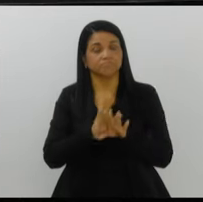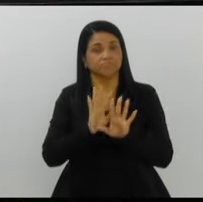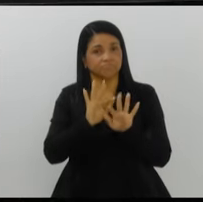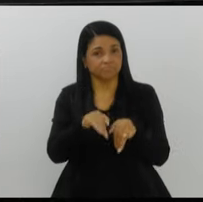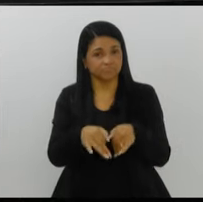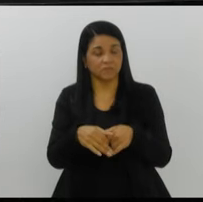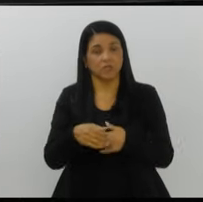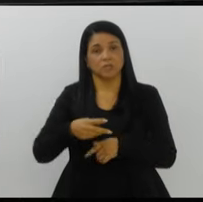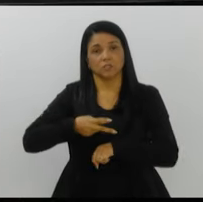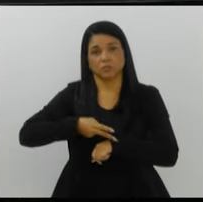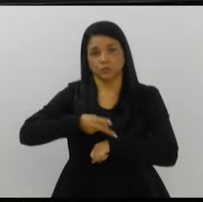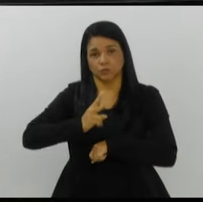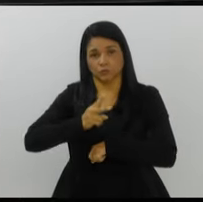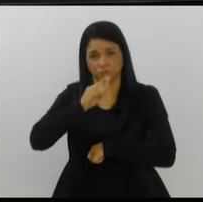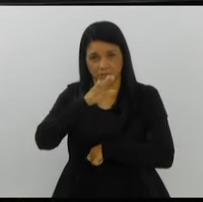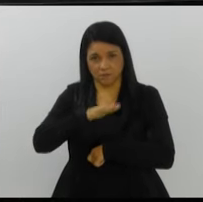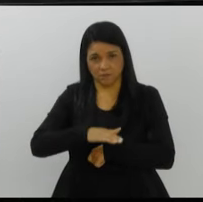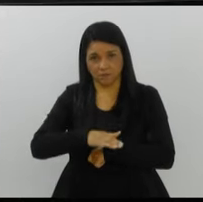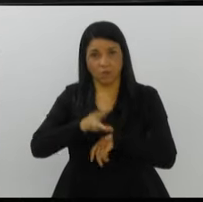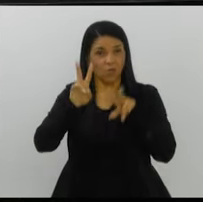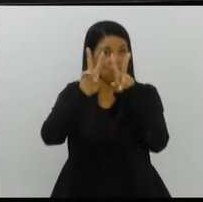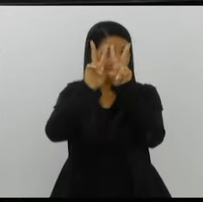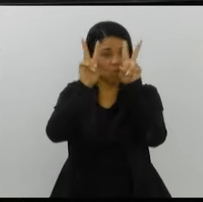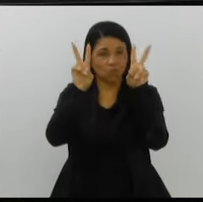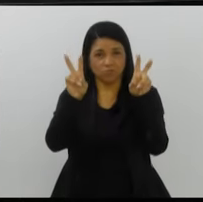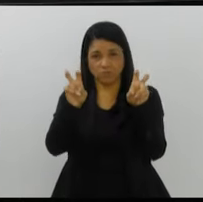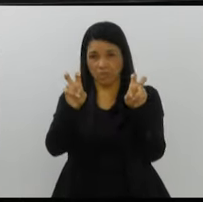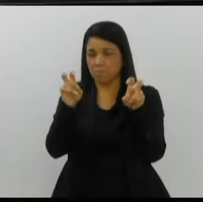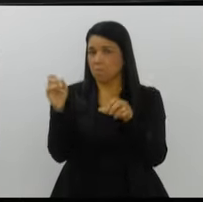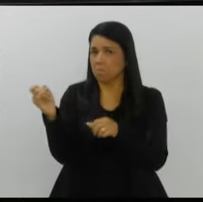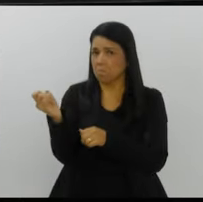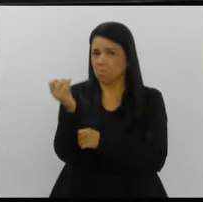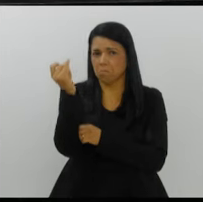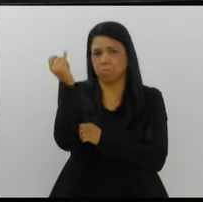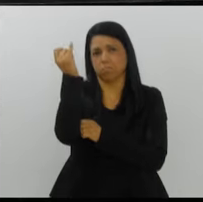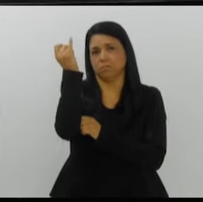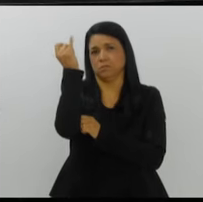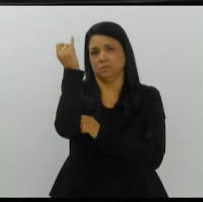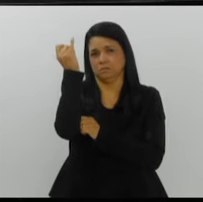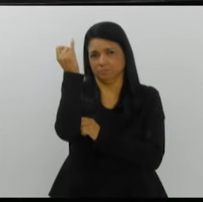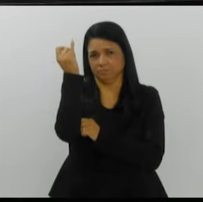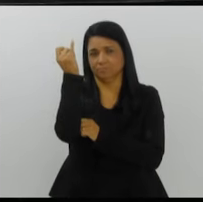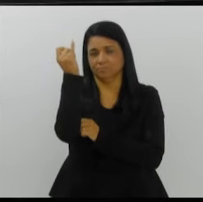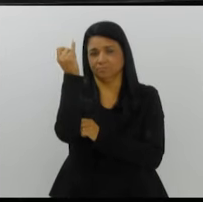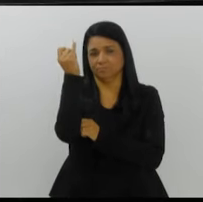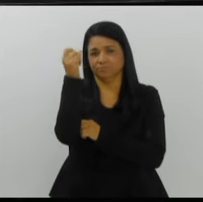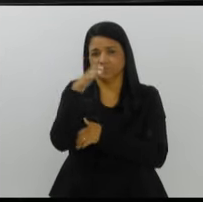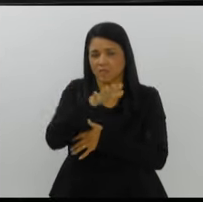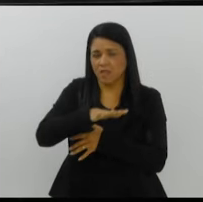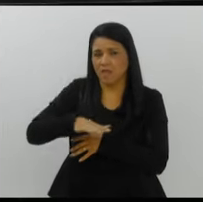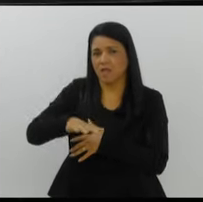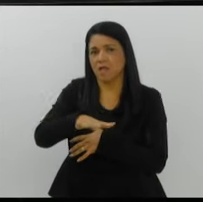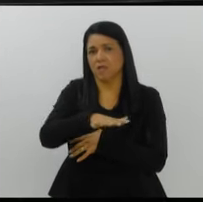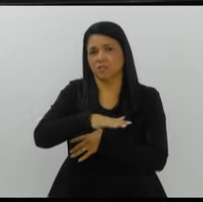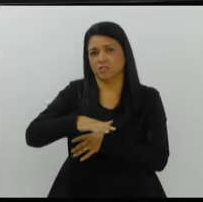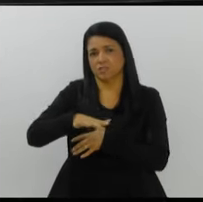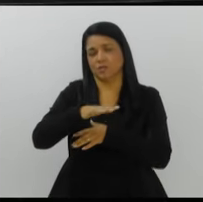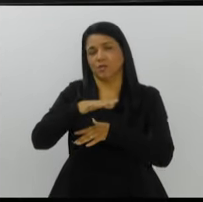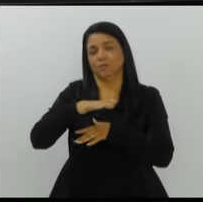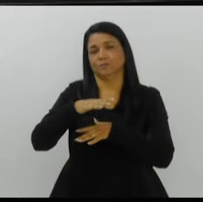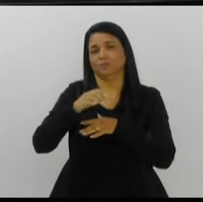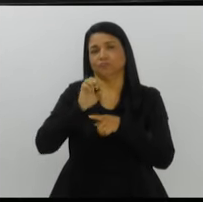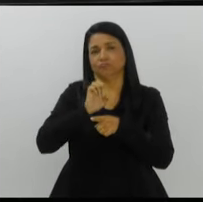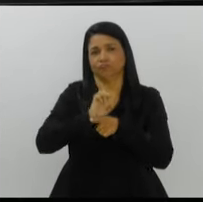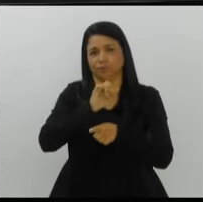horas sobre um tema absolutamente relevante para a região metropolitana do estado do Rio